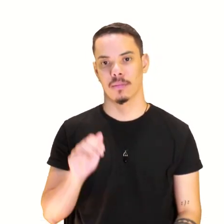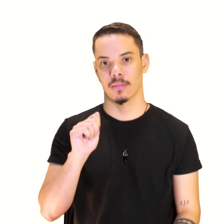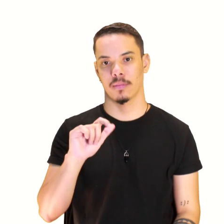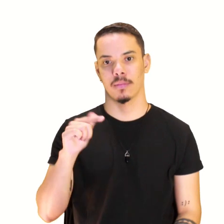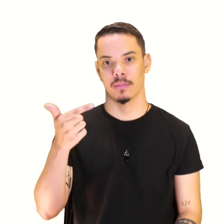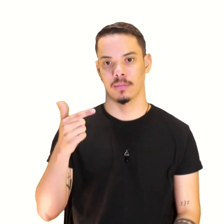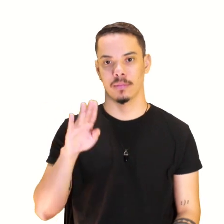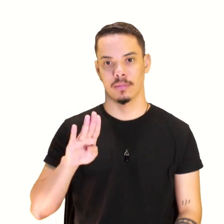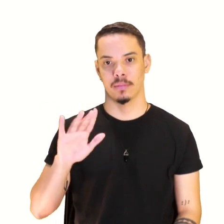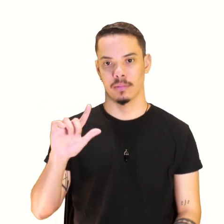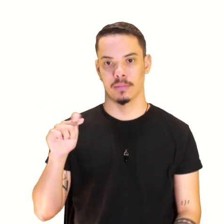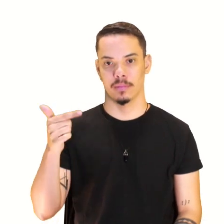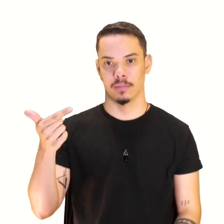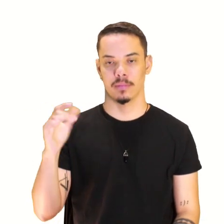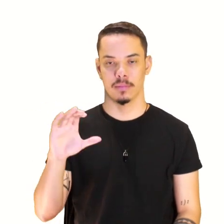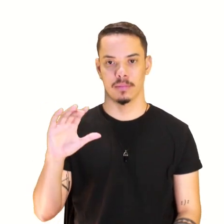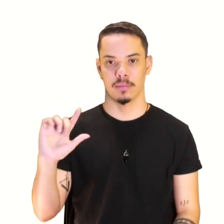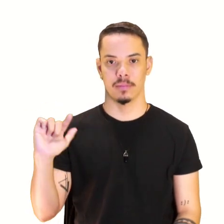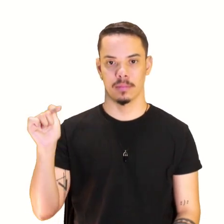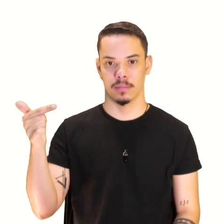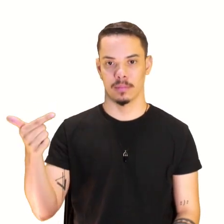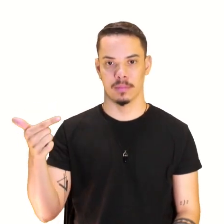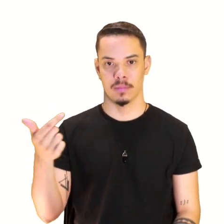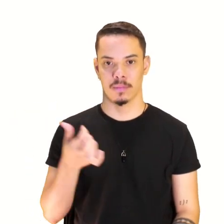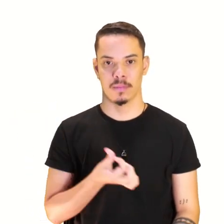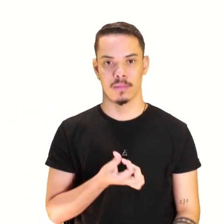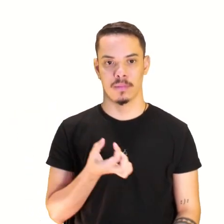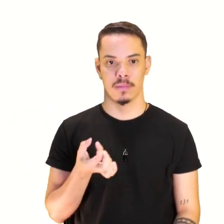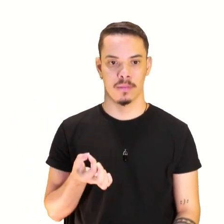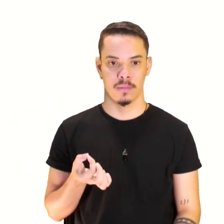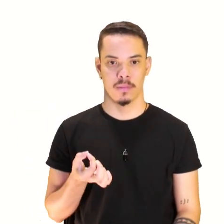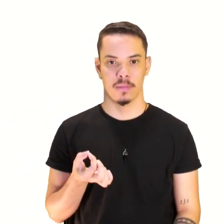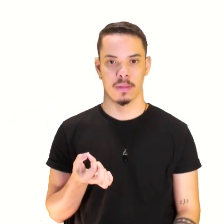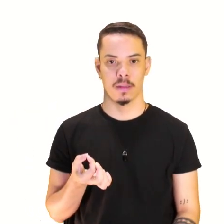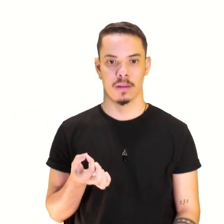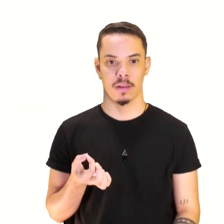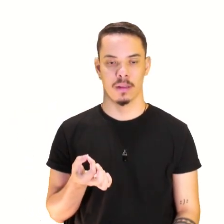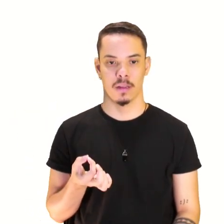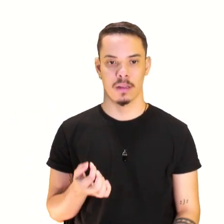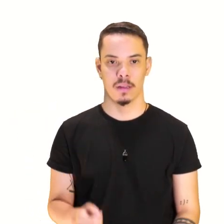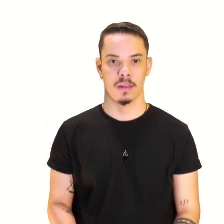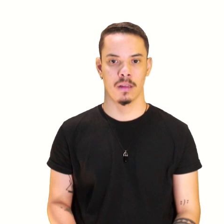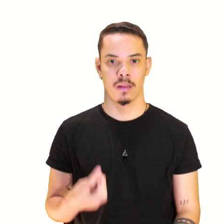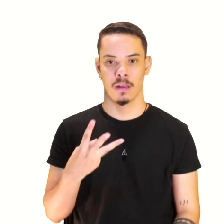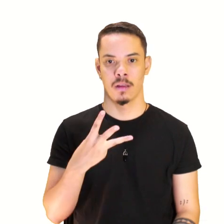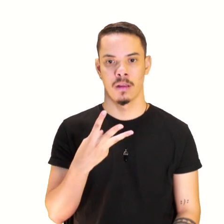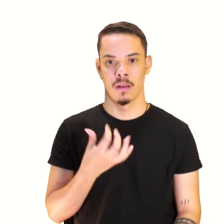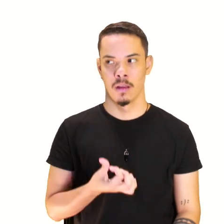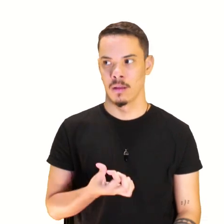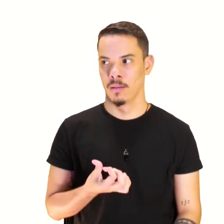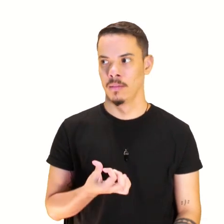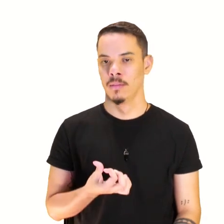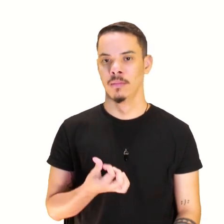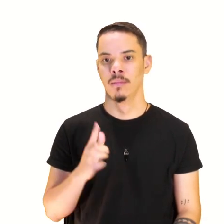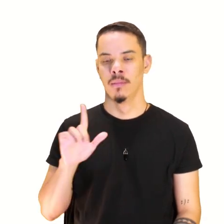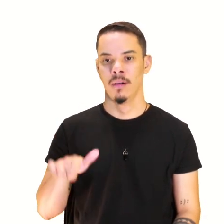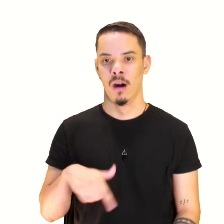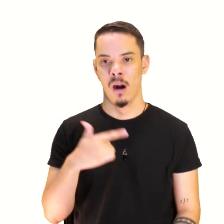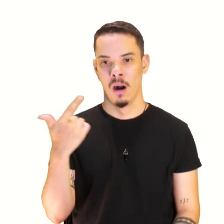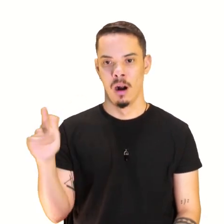somados, né? Então, a hipotenusa é quem? 60. Quem é um cateto? 36. O